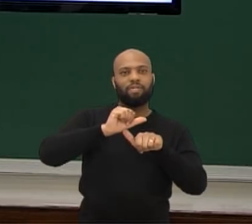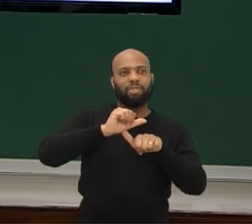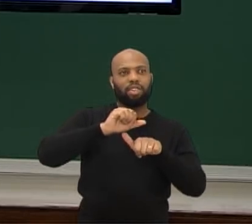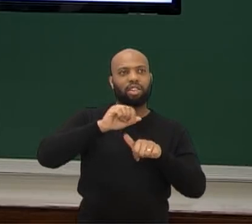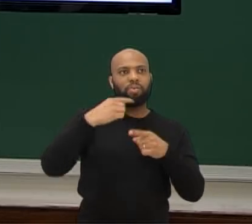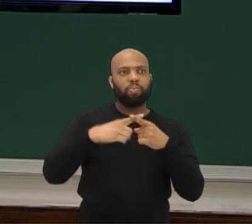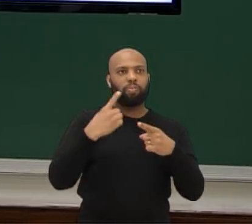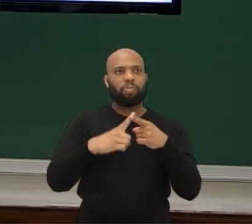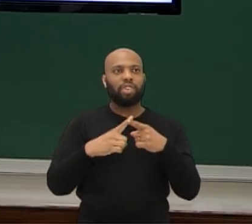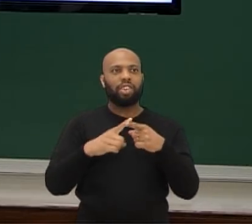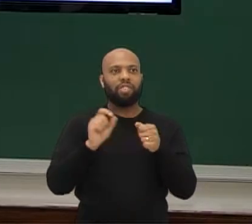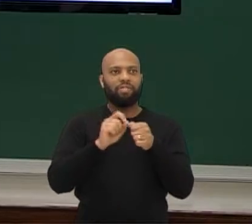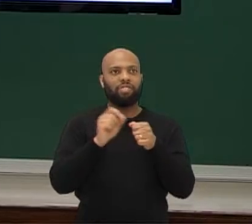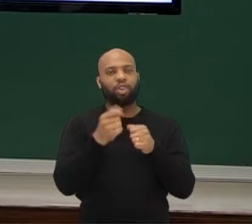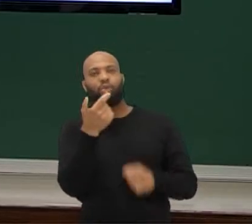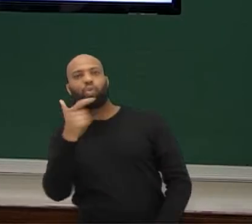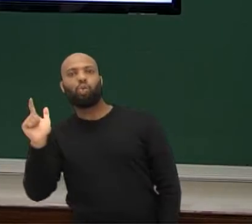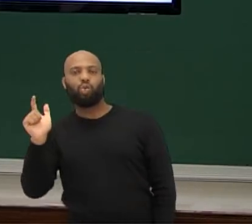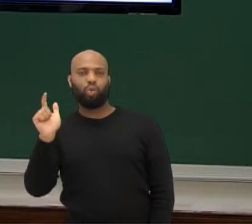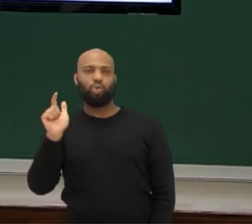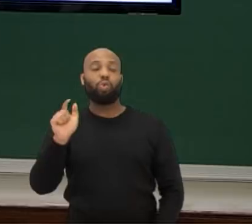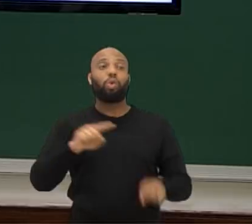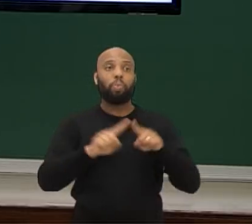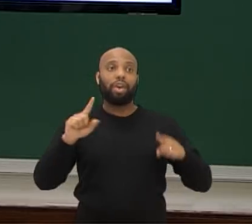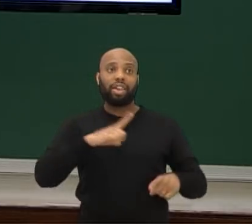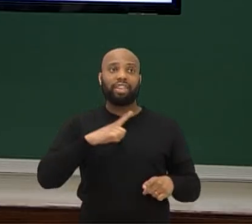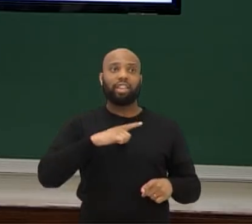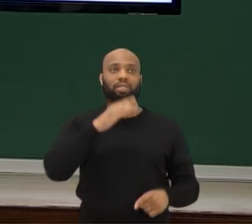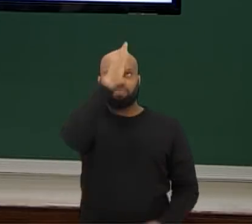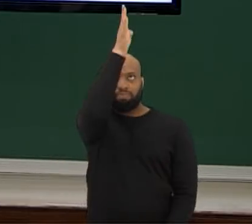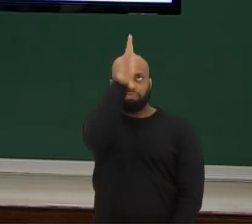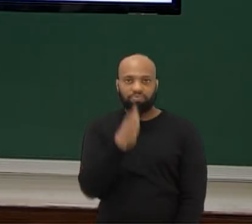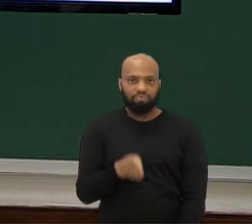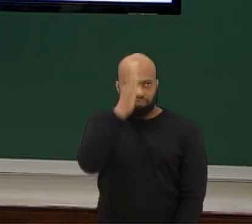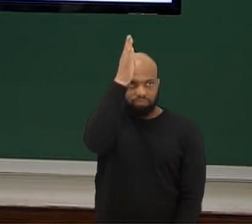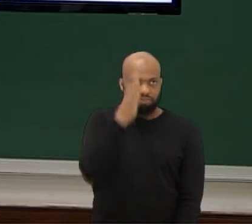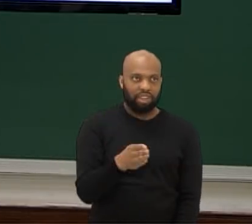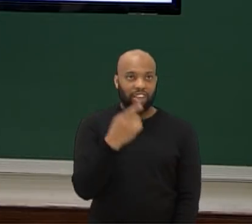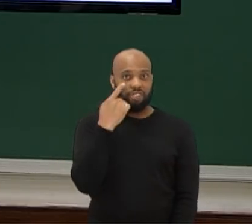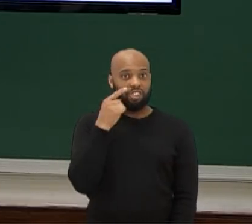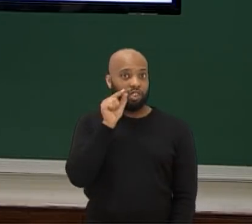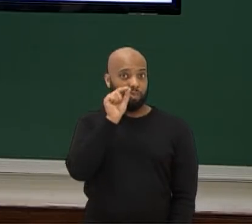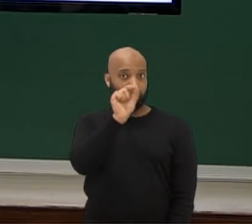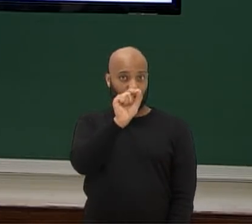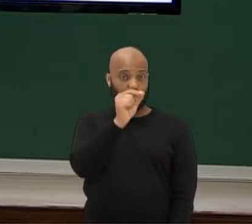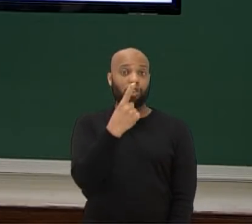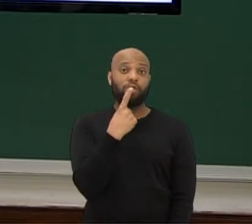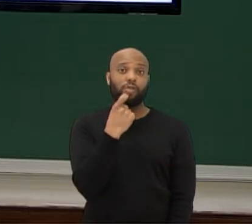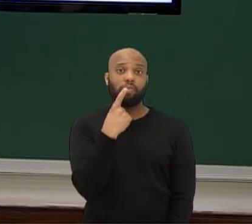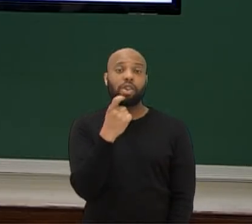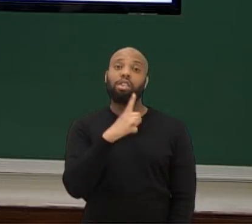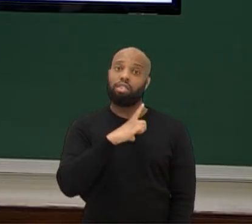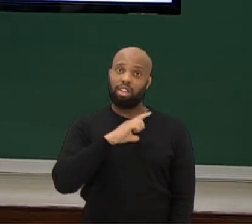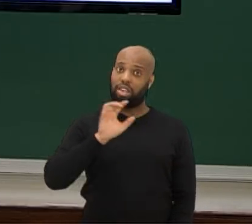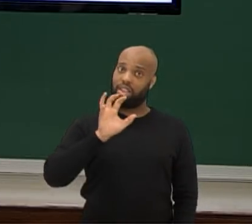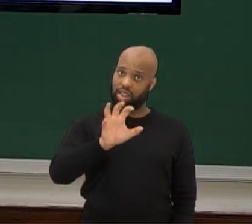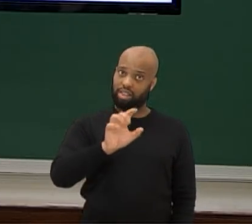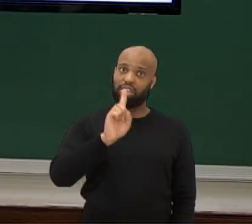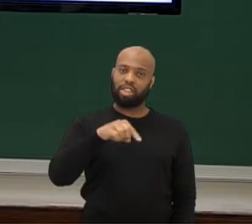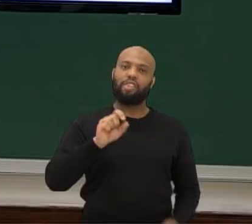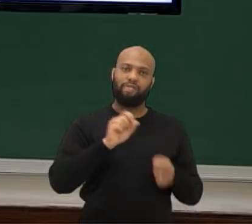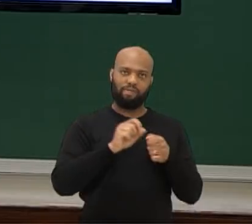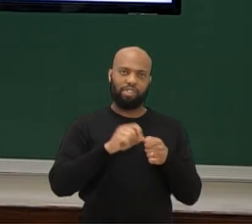rotação transfere ele para o outro lado. Mas ele tem um eixo aqui, através do ponto vermelho, é nesse eixo que é